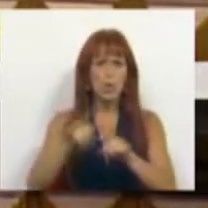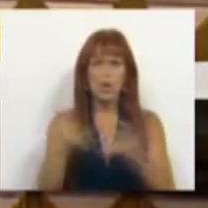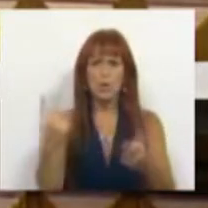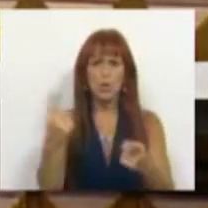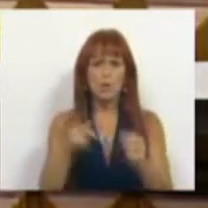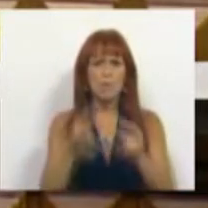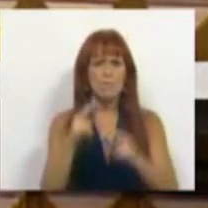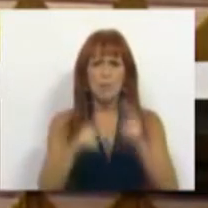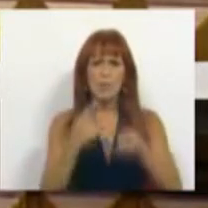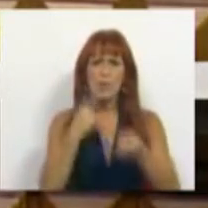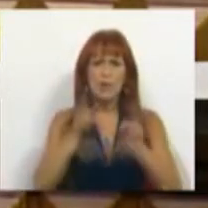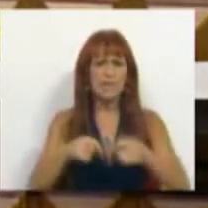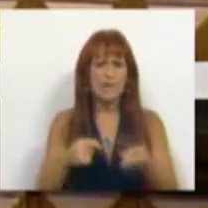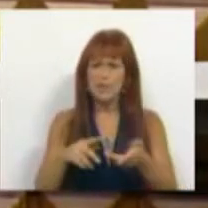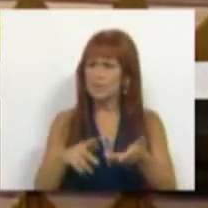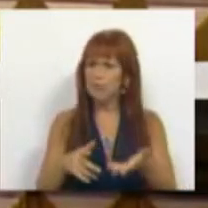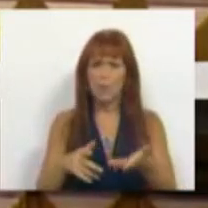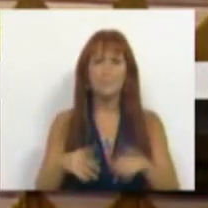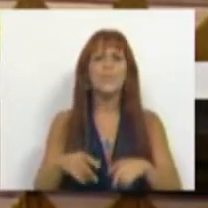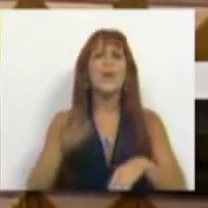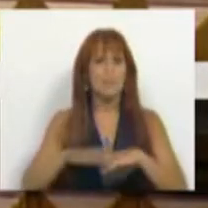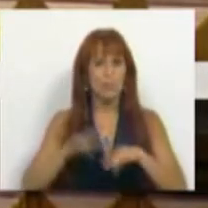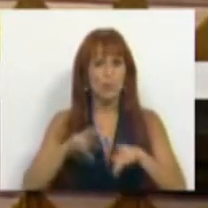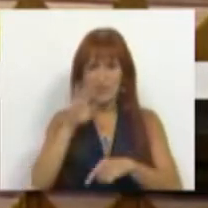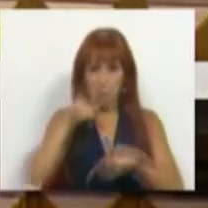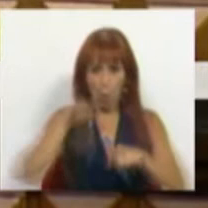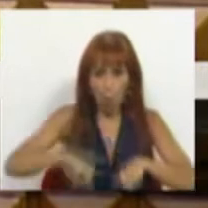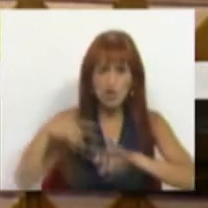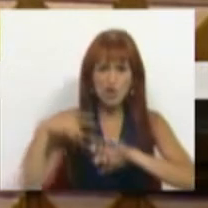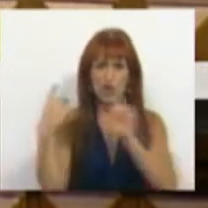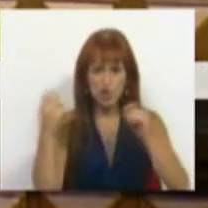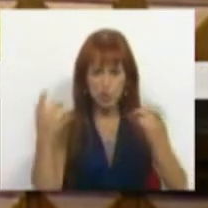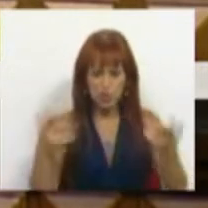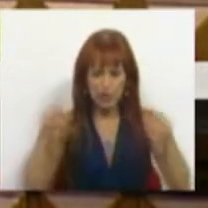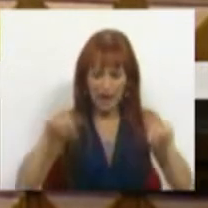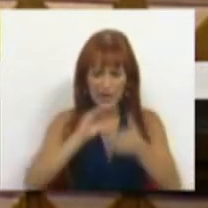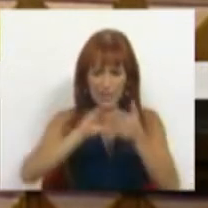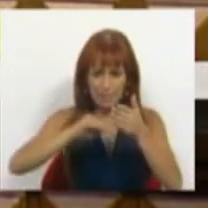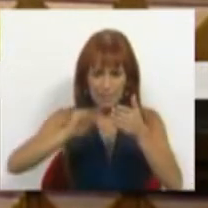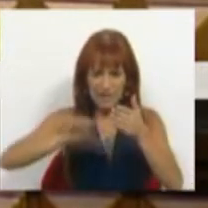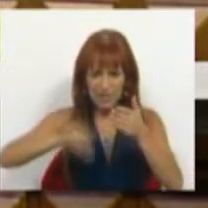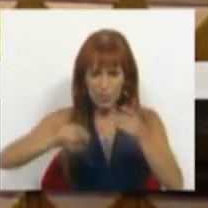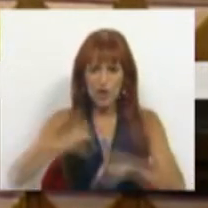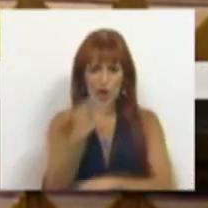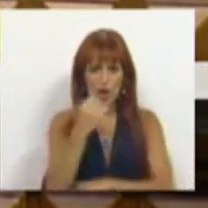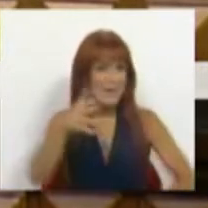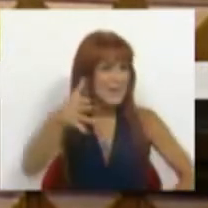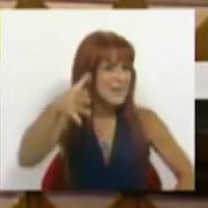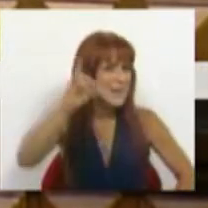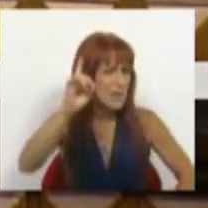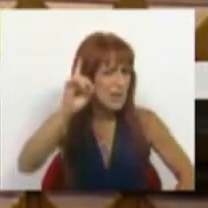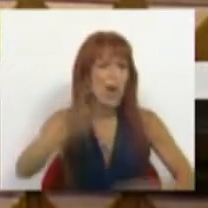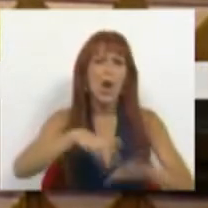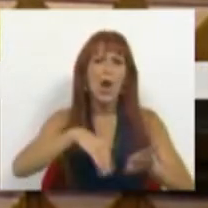uma requalificação de fundo. E por isso, se hoje estamos a discutir esta petição em 2016,